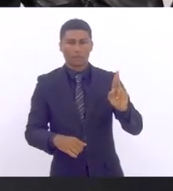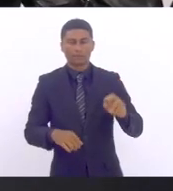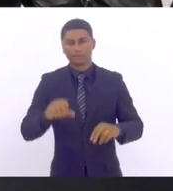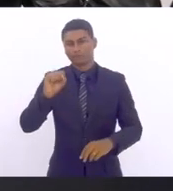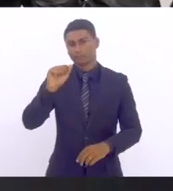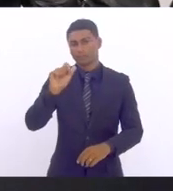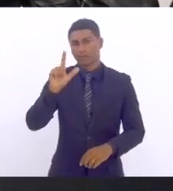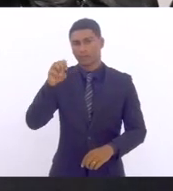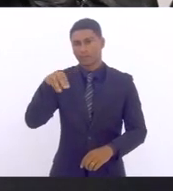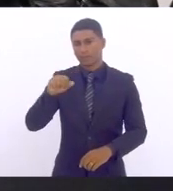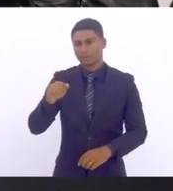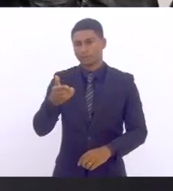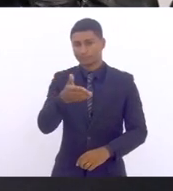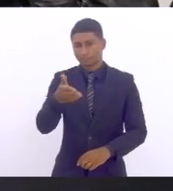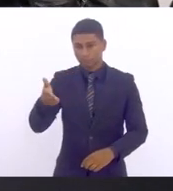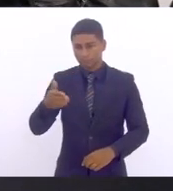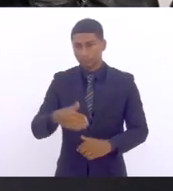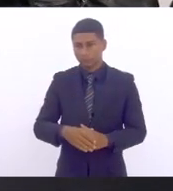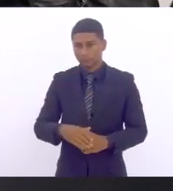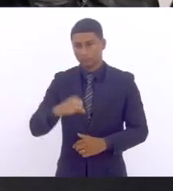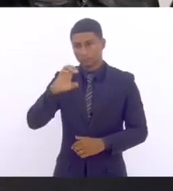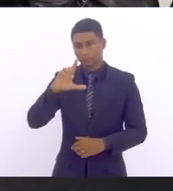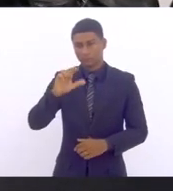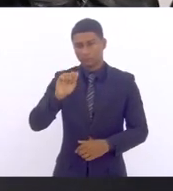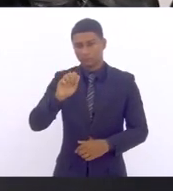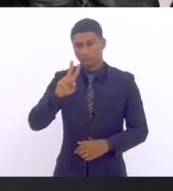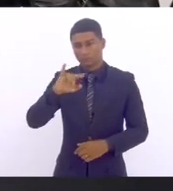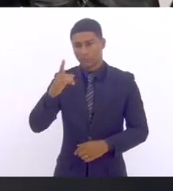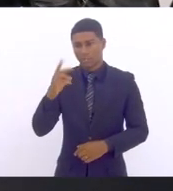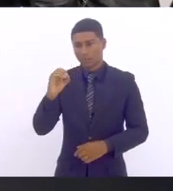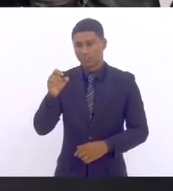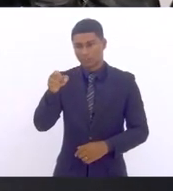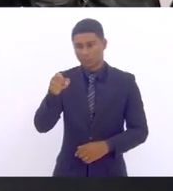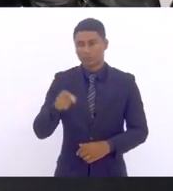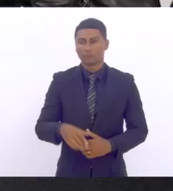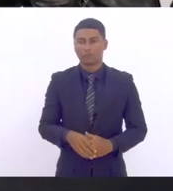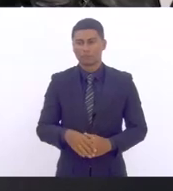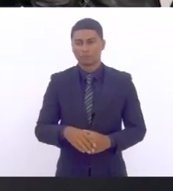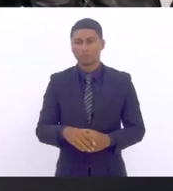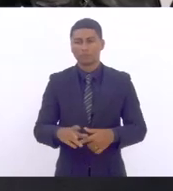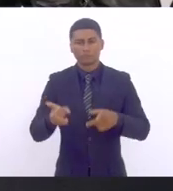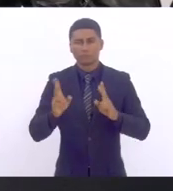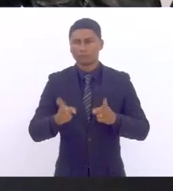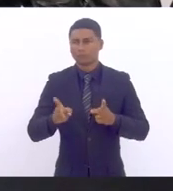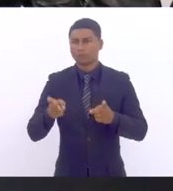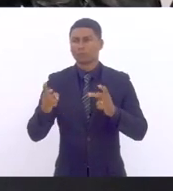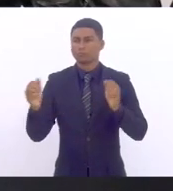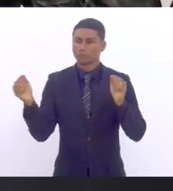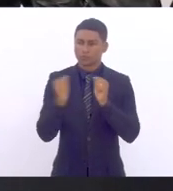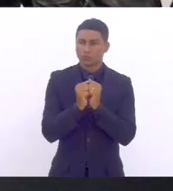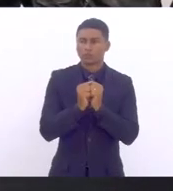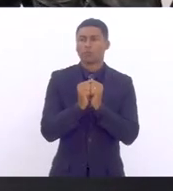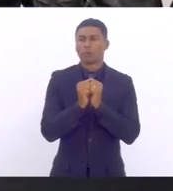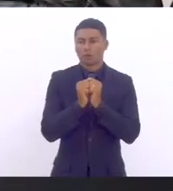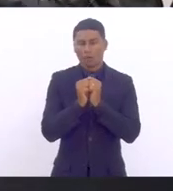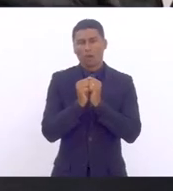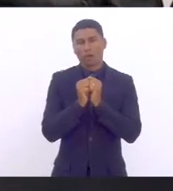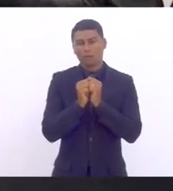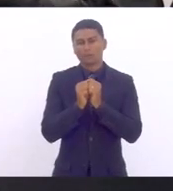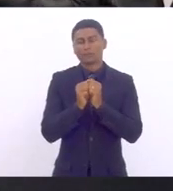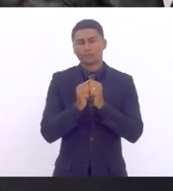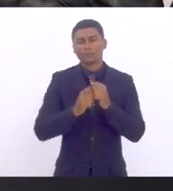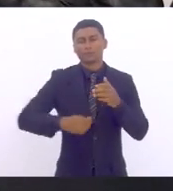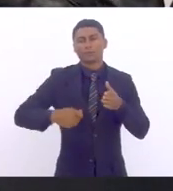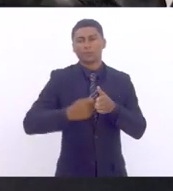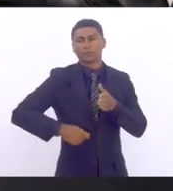demais presentes na mesa, Claudinho, nosso irmão aí, de contemporâneo, né, dessa nossa luta na arquibancada de